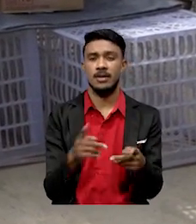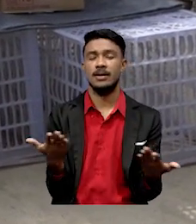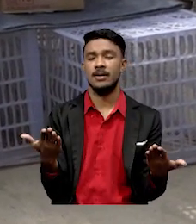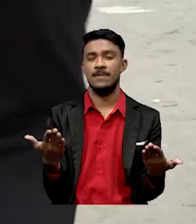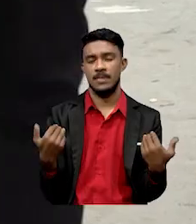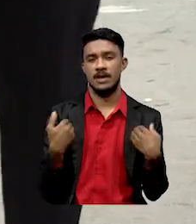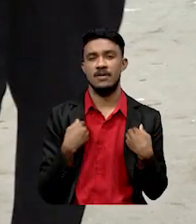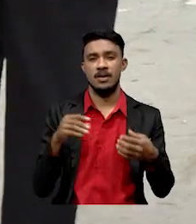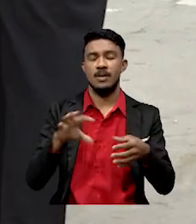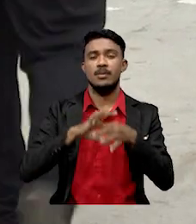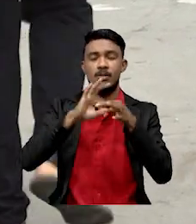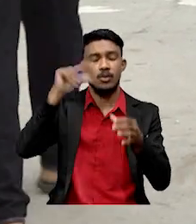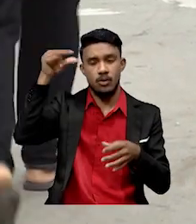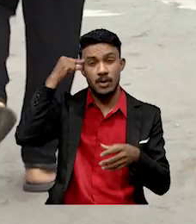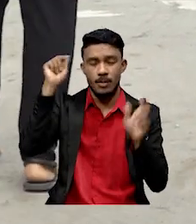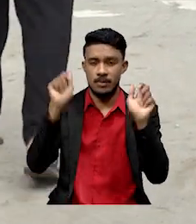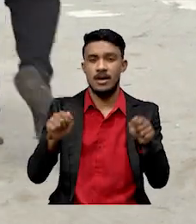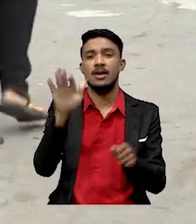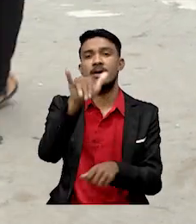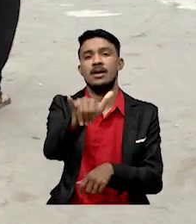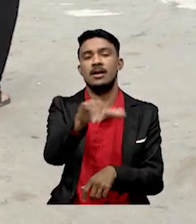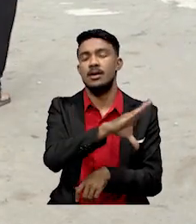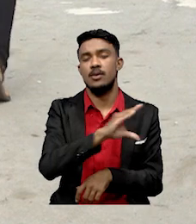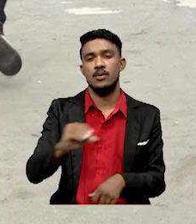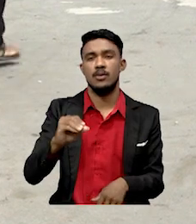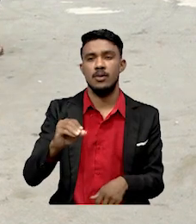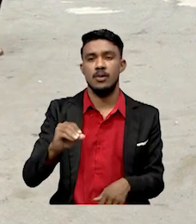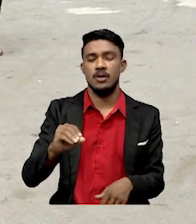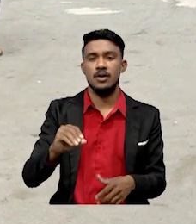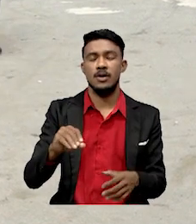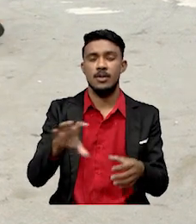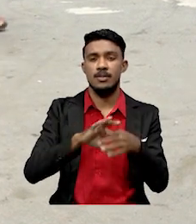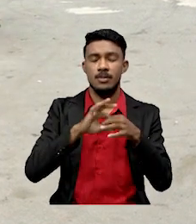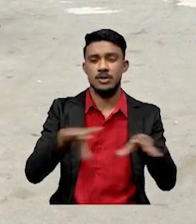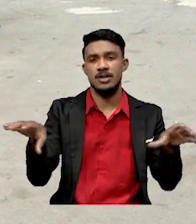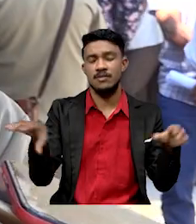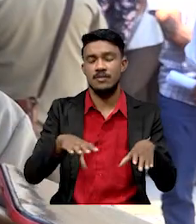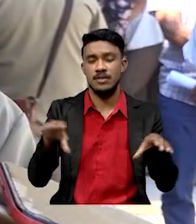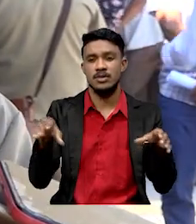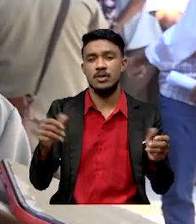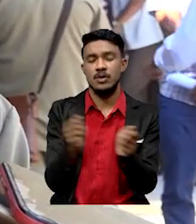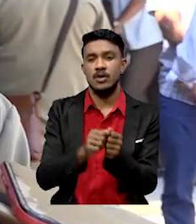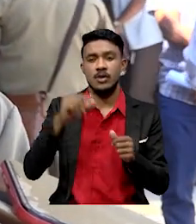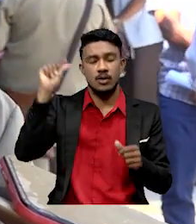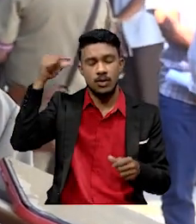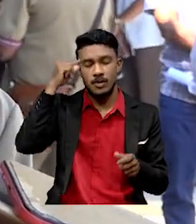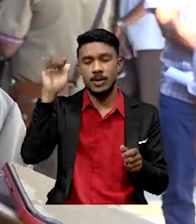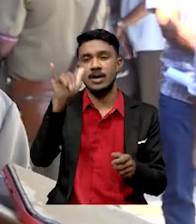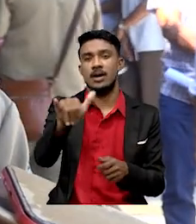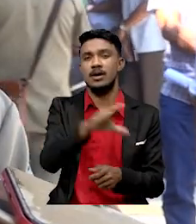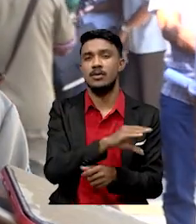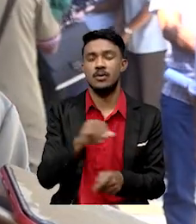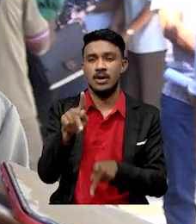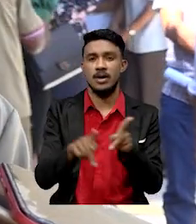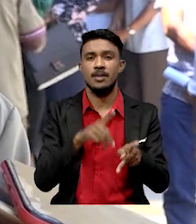ne membro governo sire mak bel hela ho parceria governo mak empresário sire ya ma ifali comerciante sire